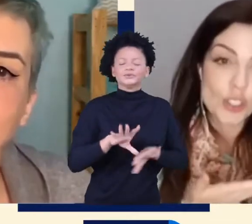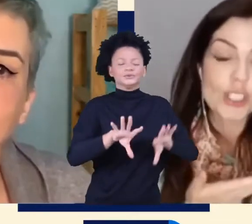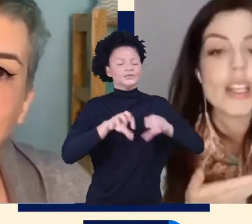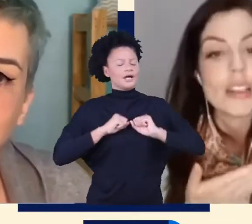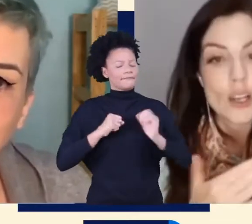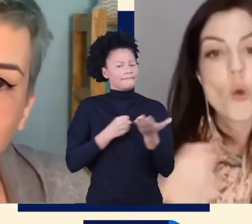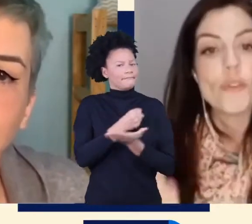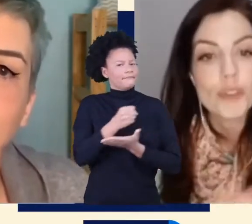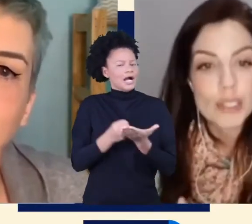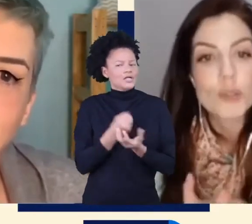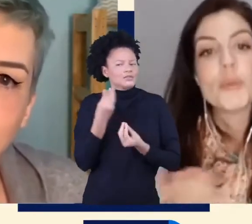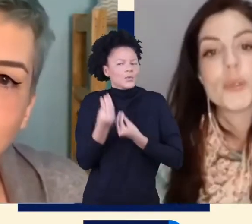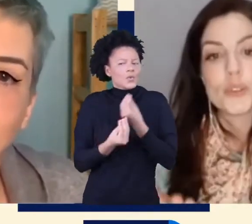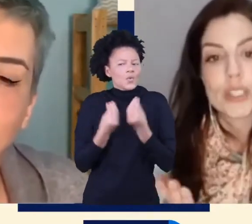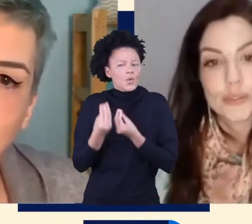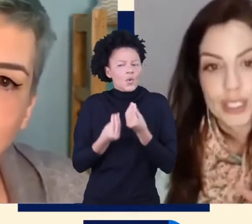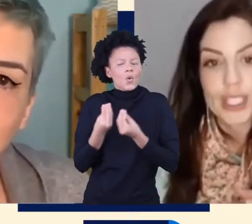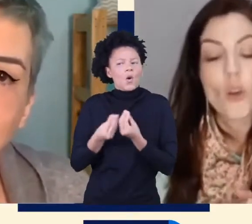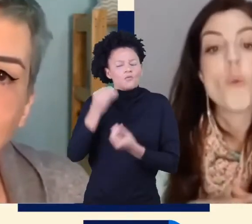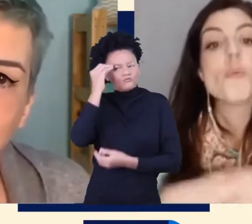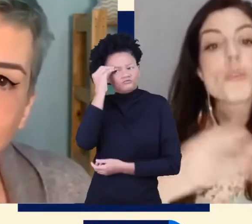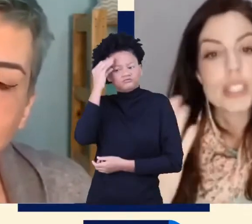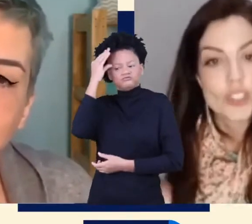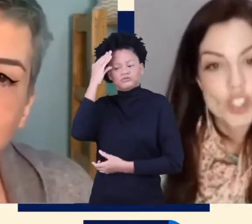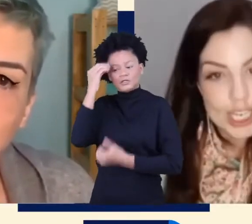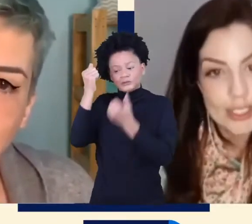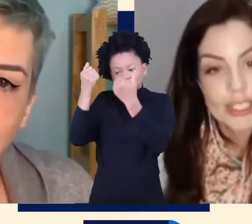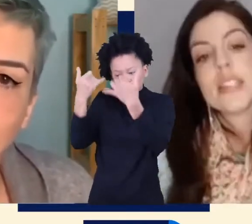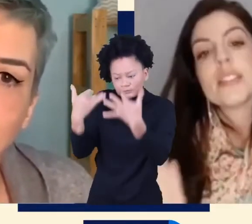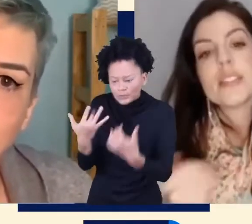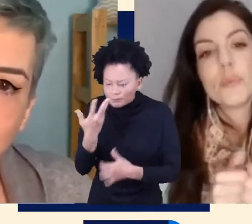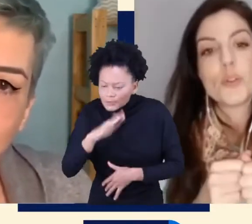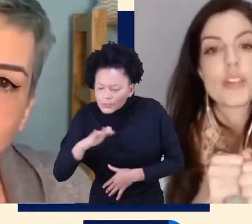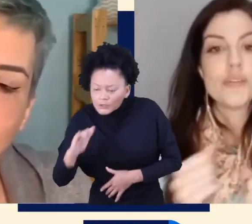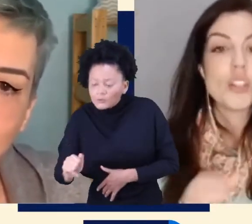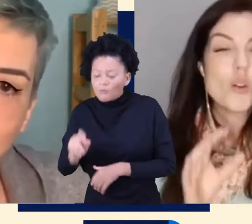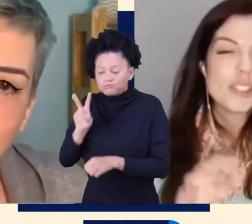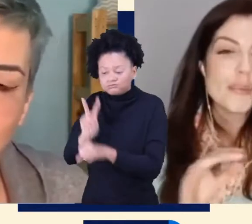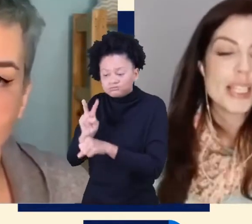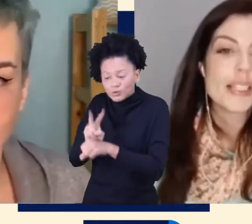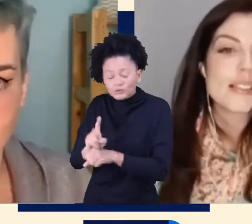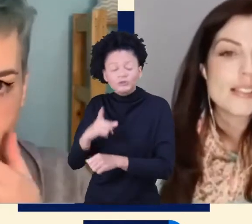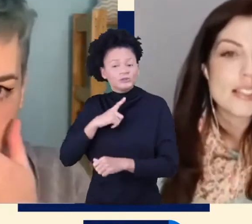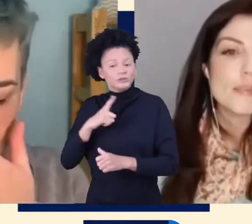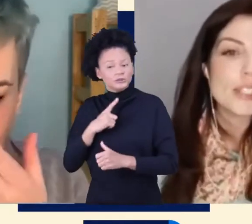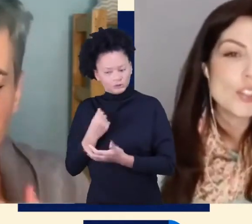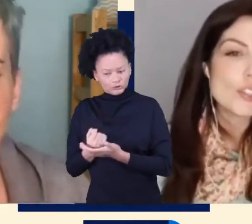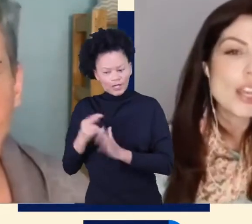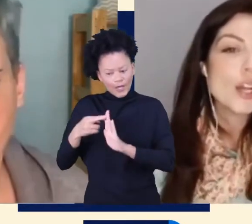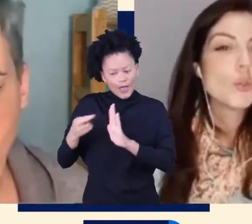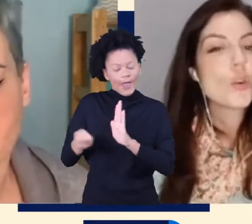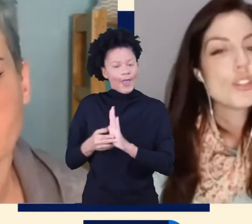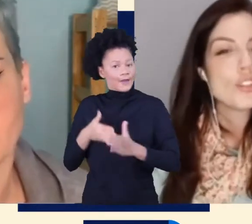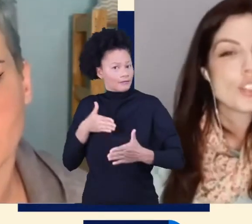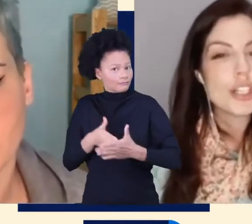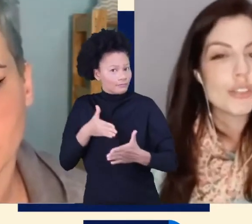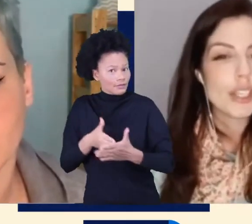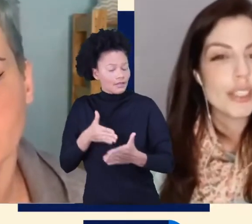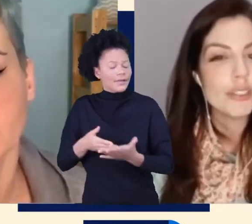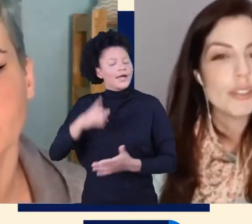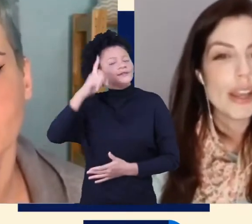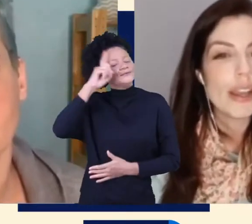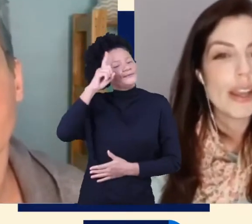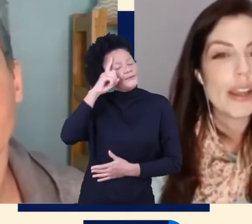para a gente entender como falar sobre pornografia, como proteger as crianças da pornografia, como estabelecer esses limites no